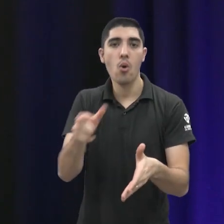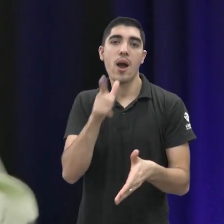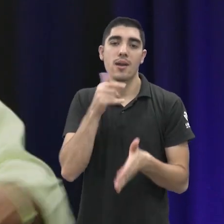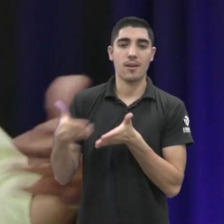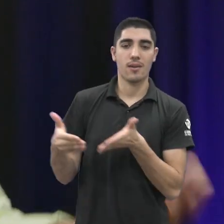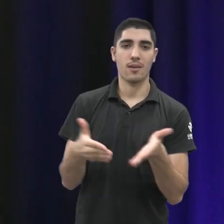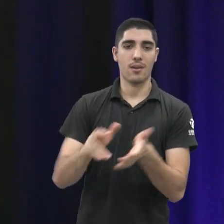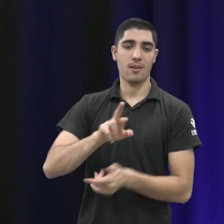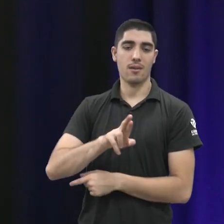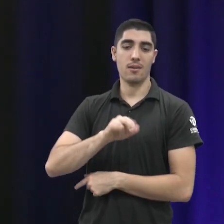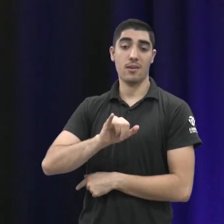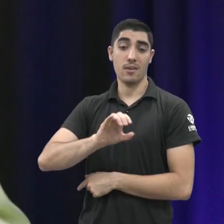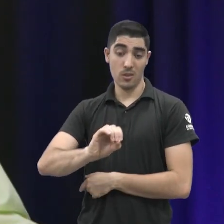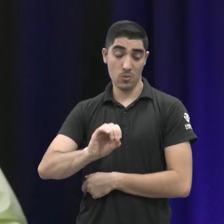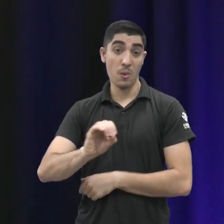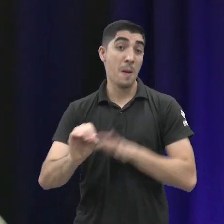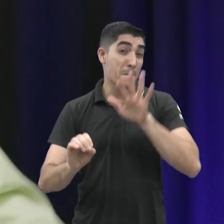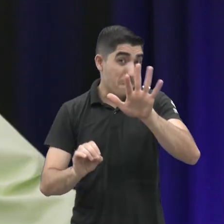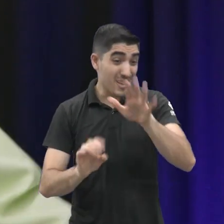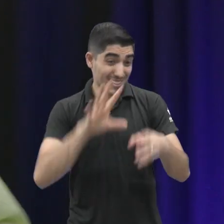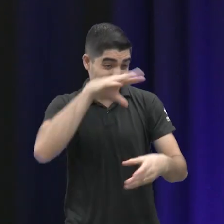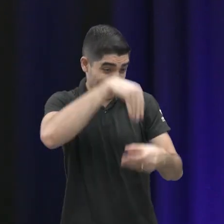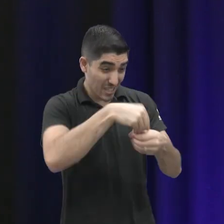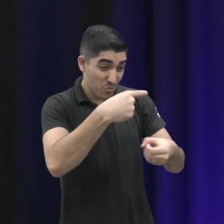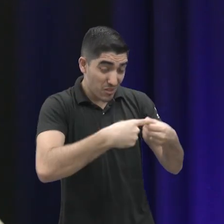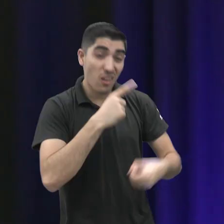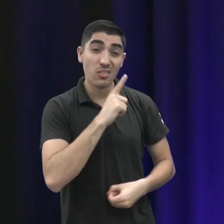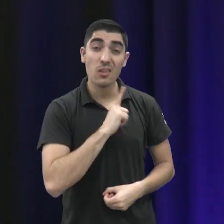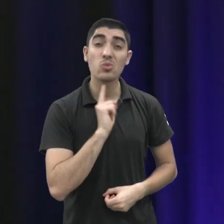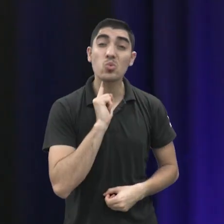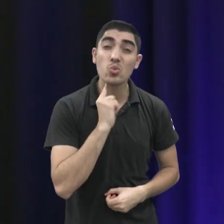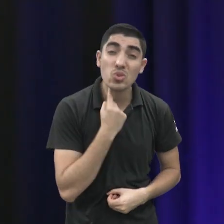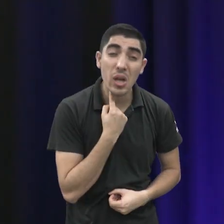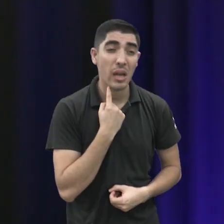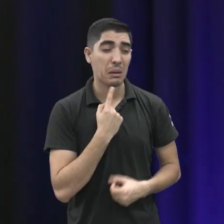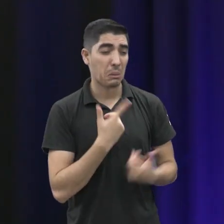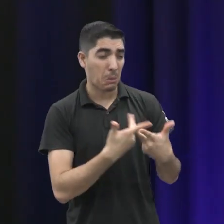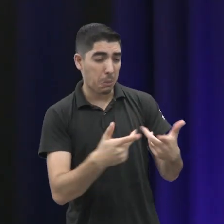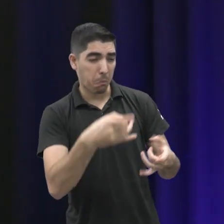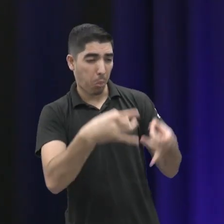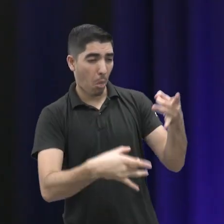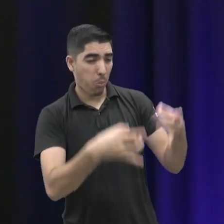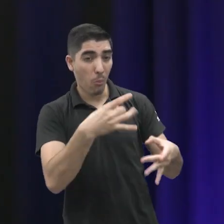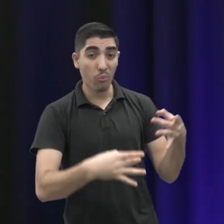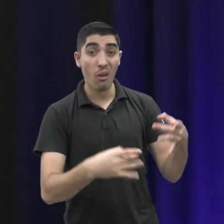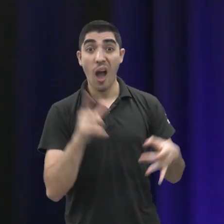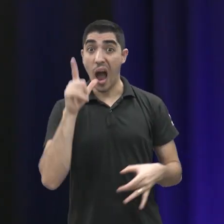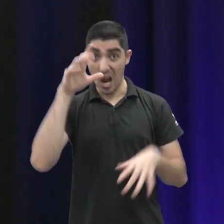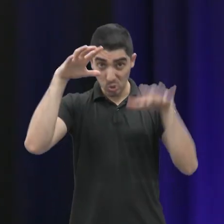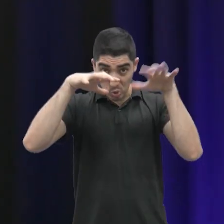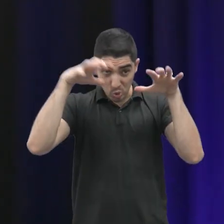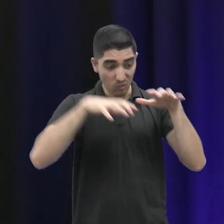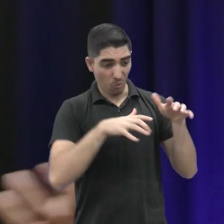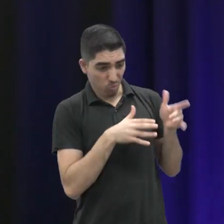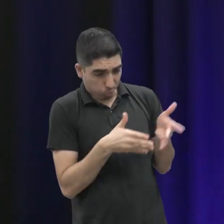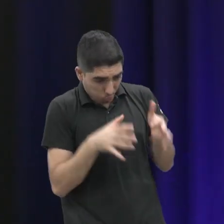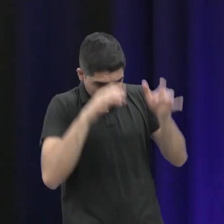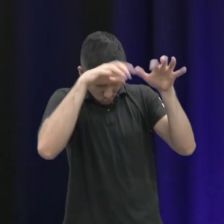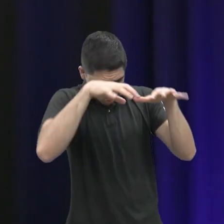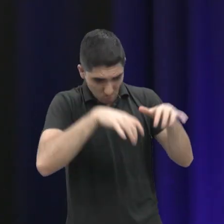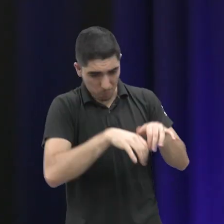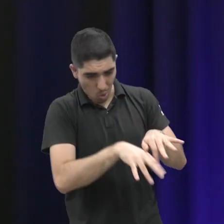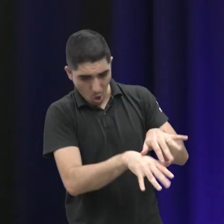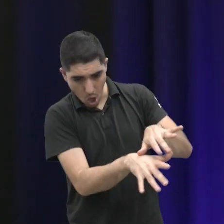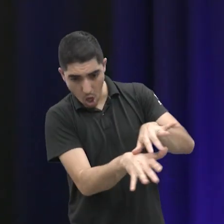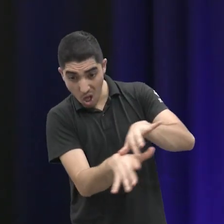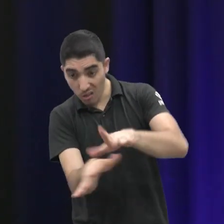a poluição, vamos dizer, que está na cidade, nas ruas, etc., e leva para os rios. Então, a drenagem pluvial é uma parcela importante do saneamento